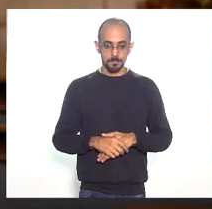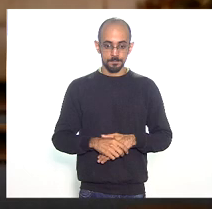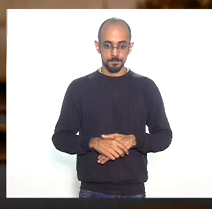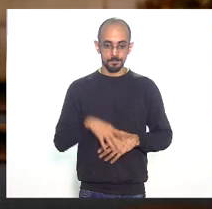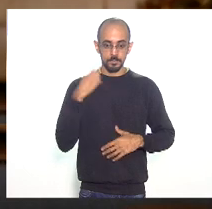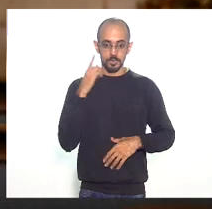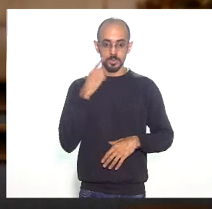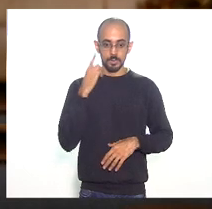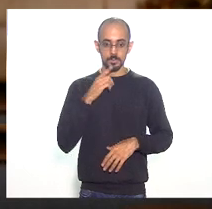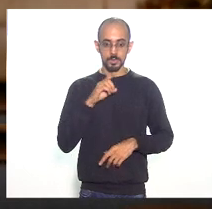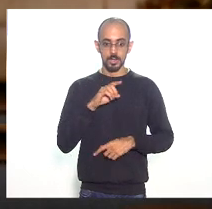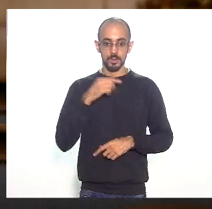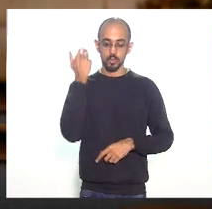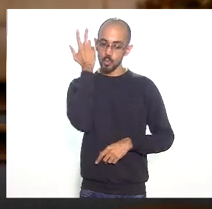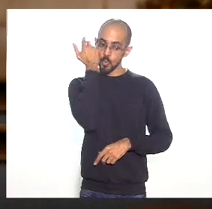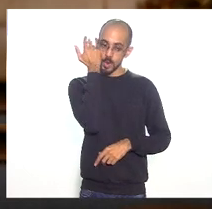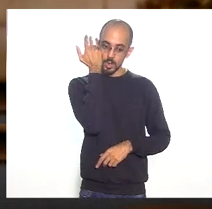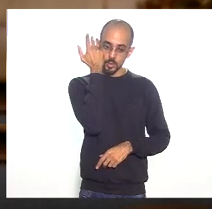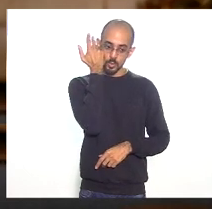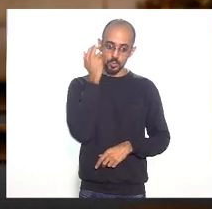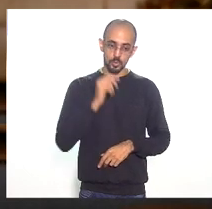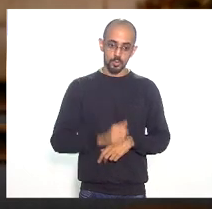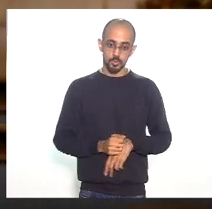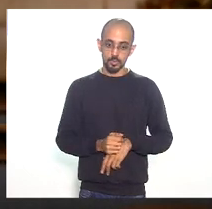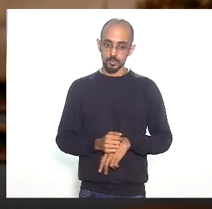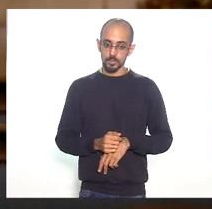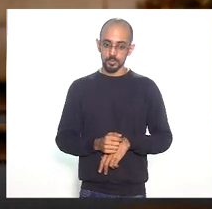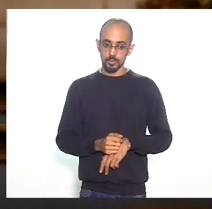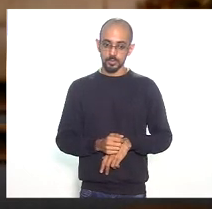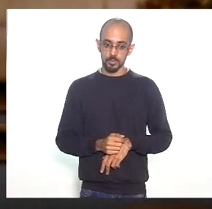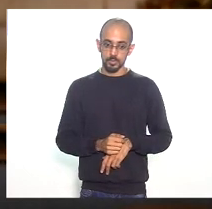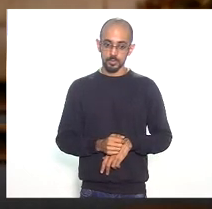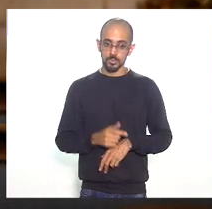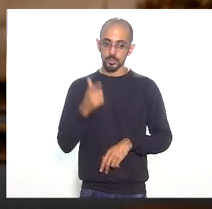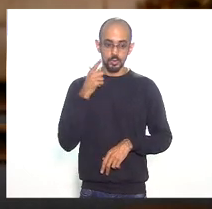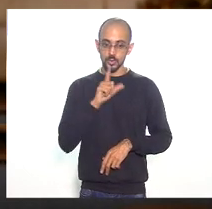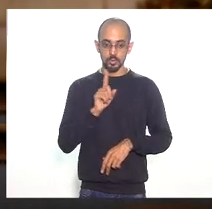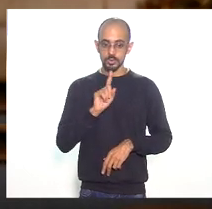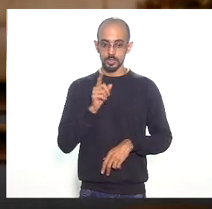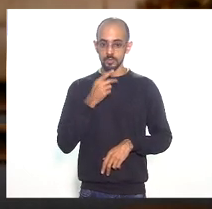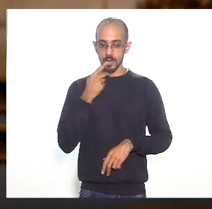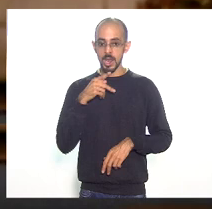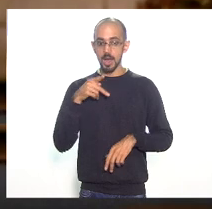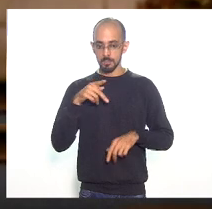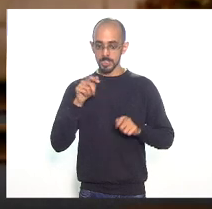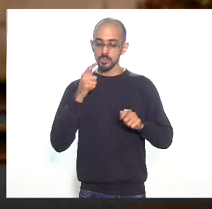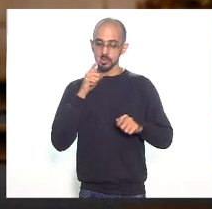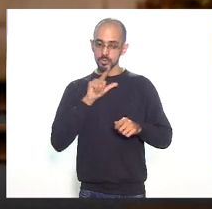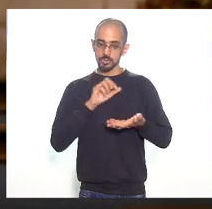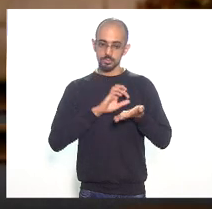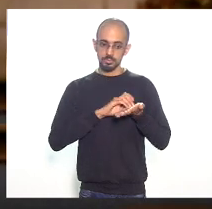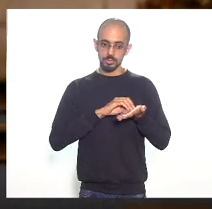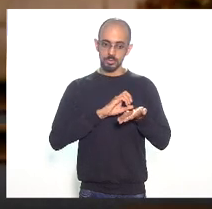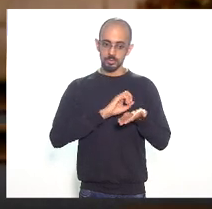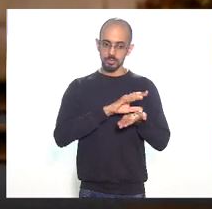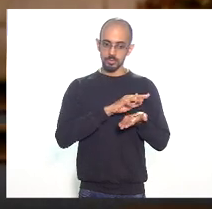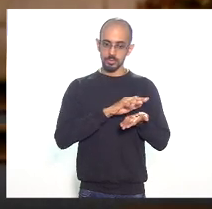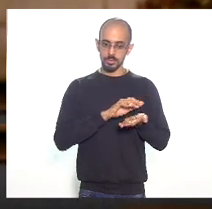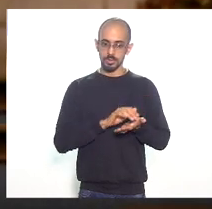Deputado Eliomar Coelho. Não consegui falar, mas deixei uma mensagem para vossa excelência. Está sem som, Eliomar.